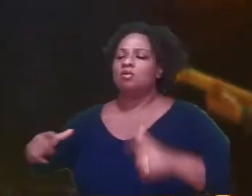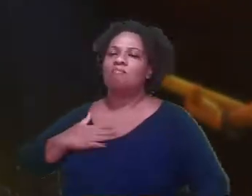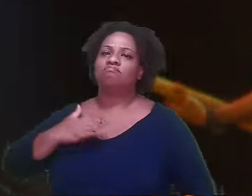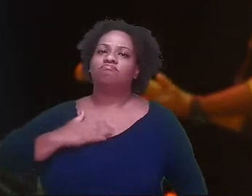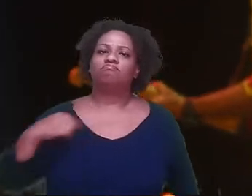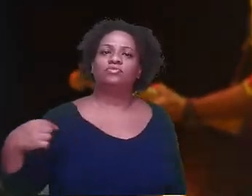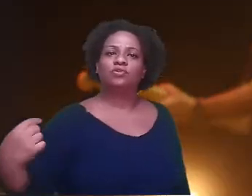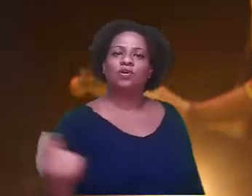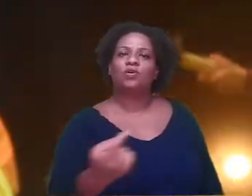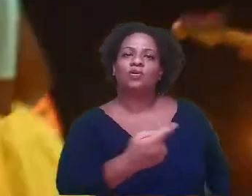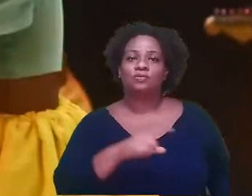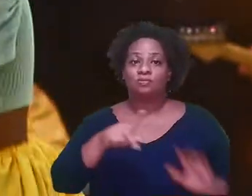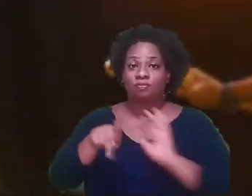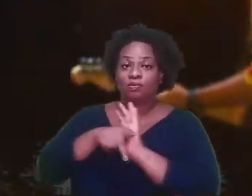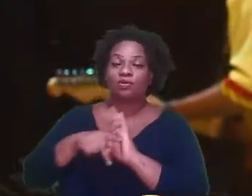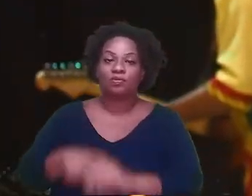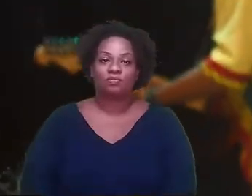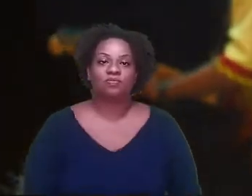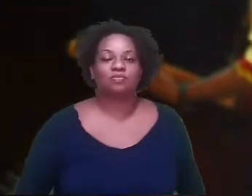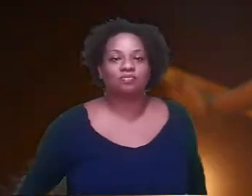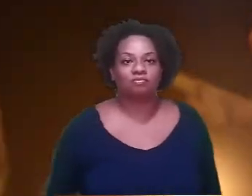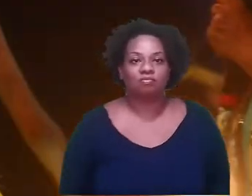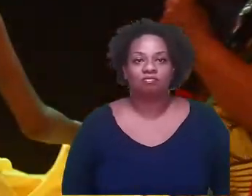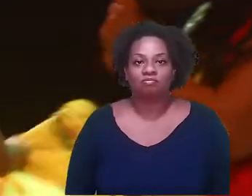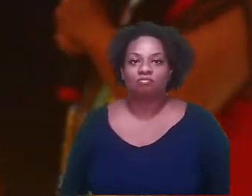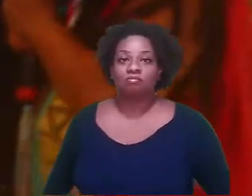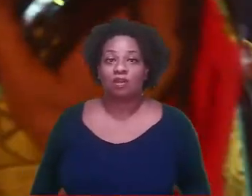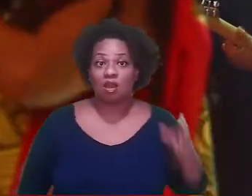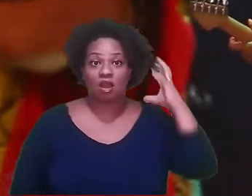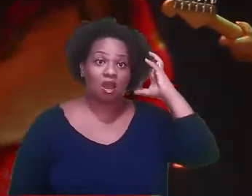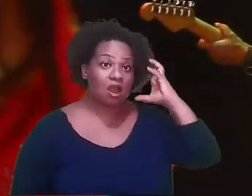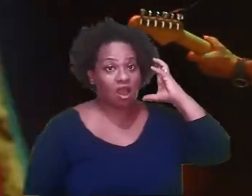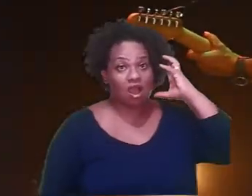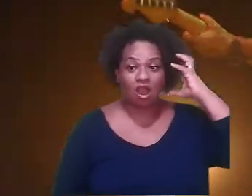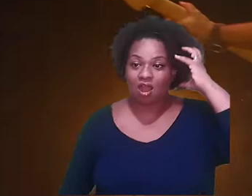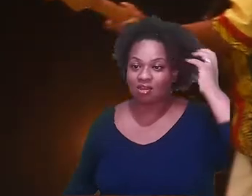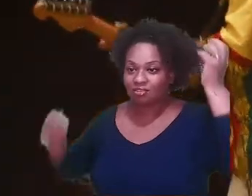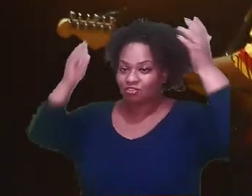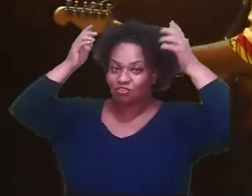Território. É cabeça de rádio. É cabeça de